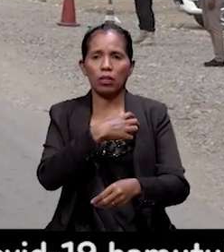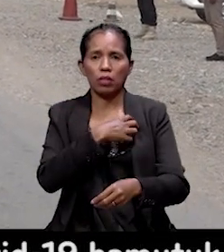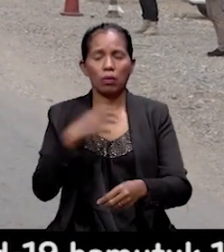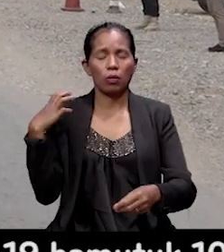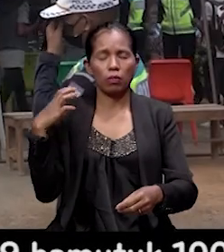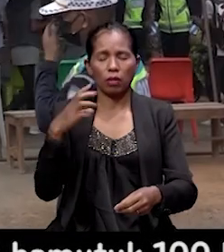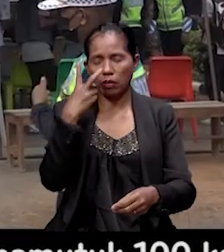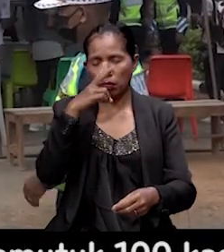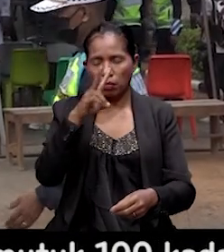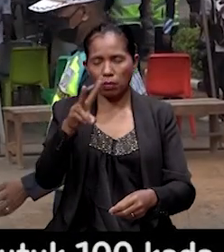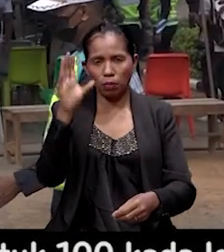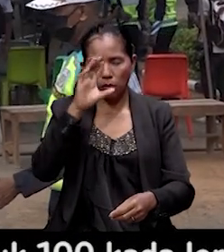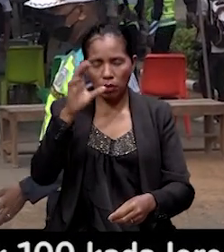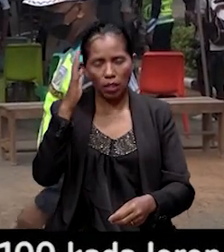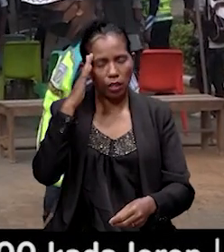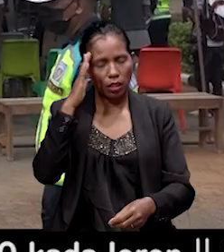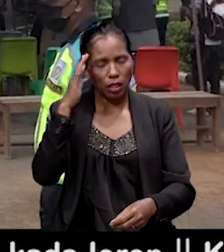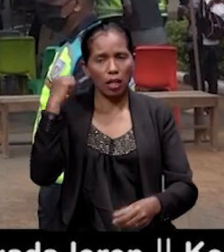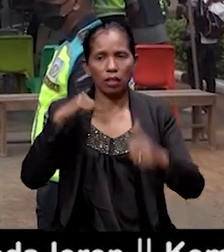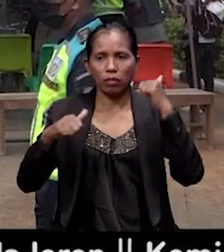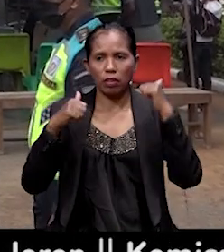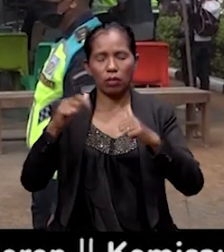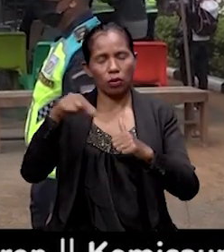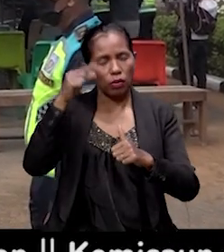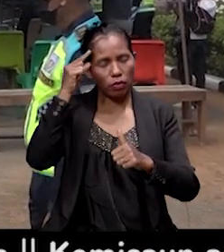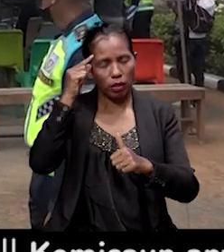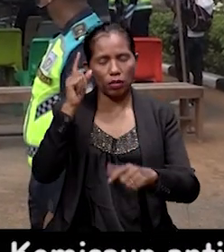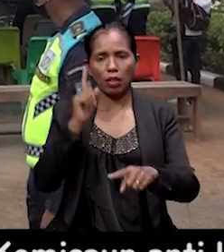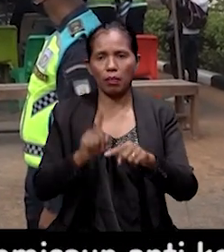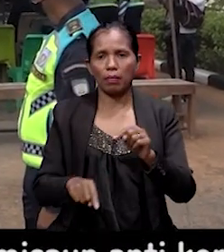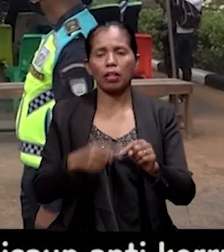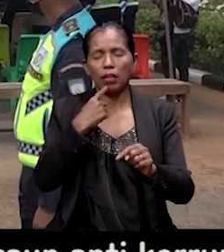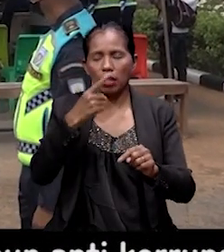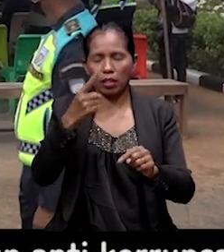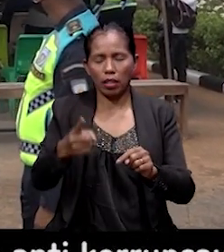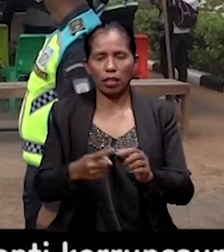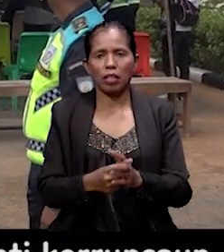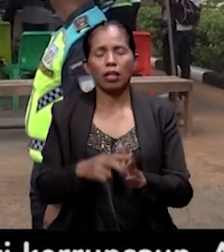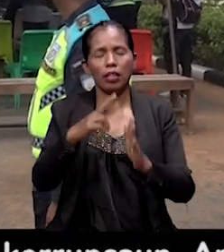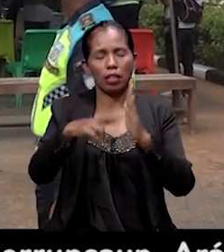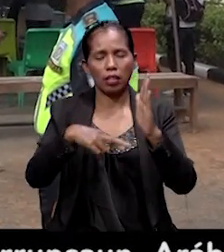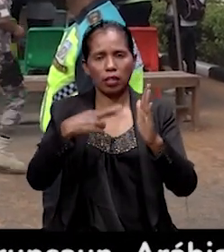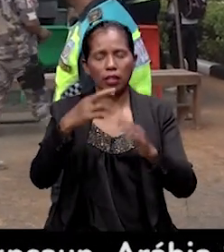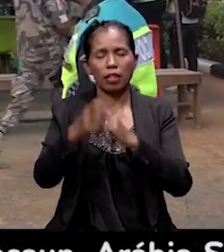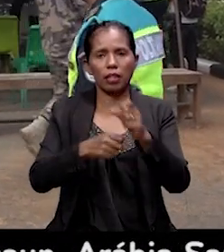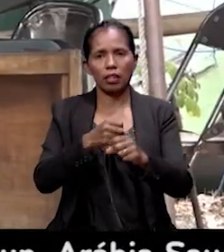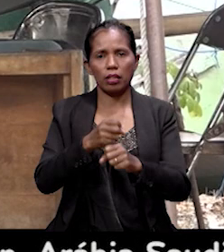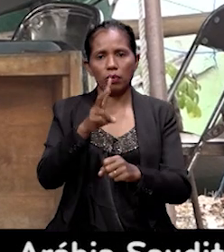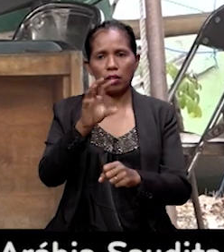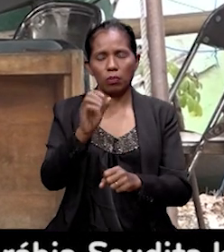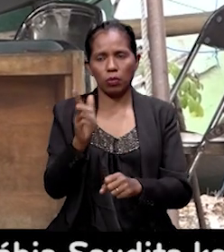a fiscalização da atividade arte marcial sirene do Governo Bandu no resolução ne revoga e atina Rinrua